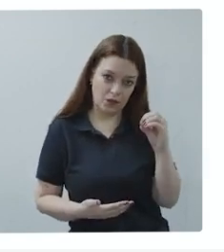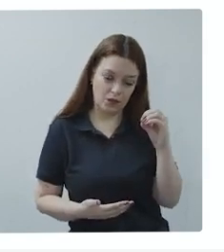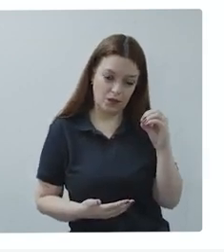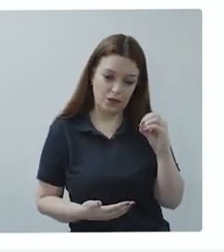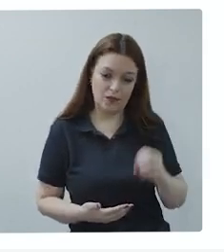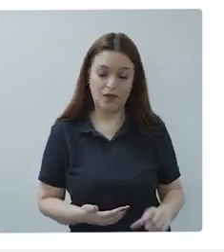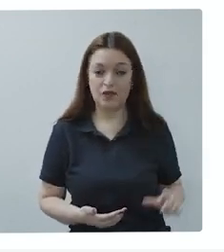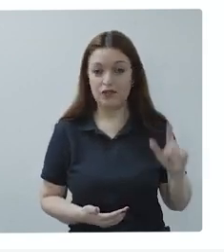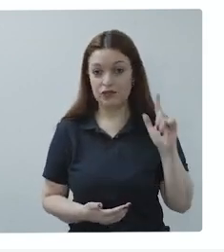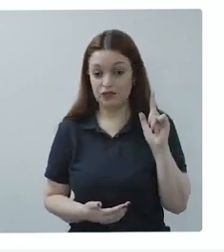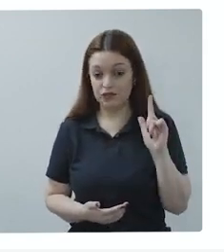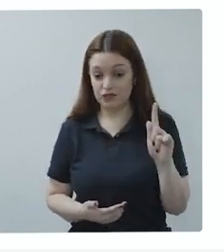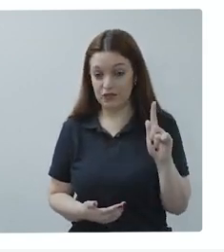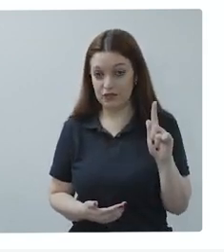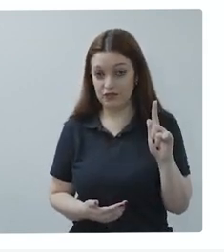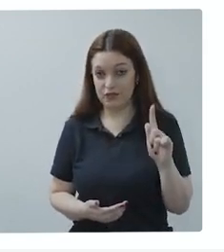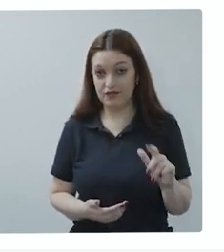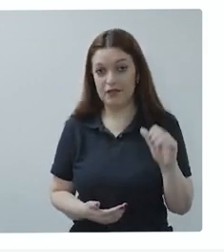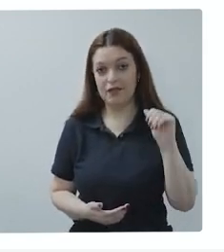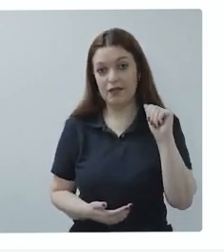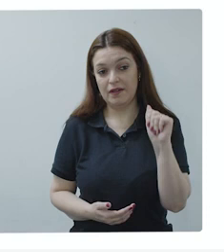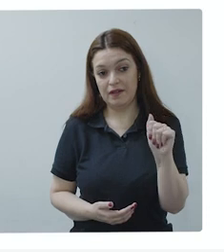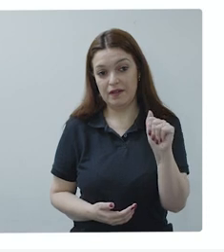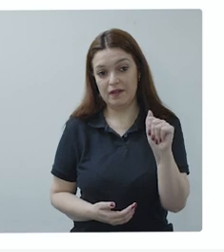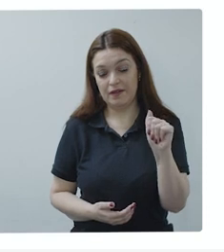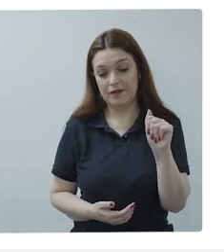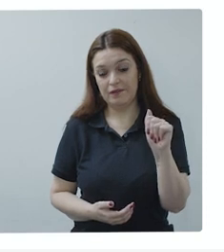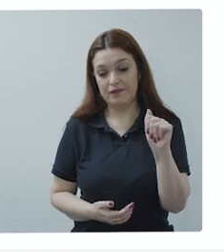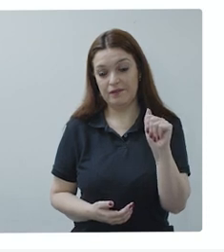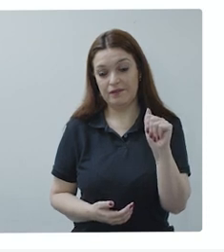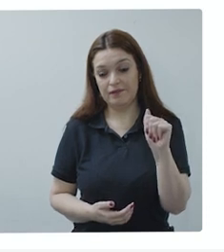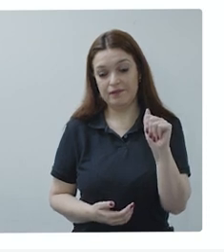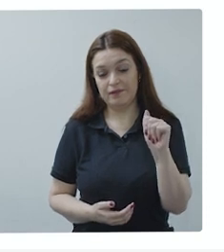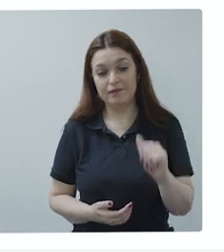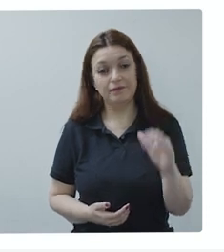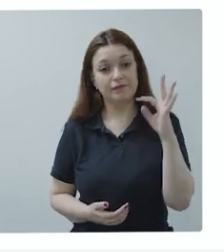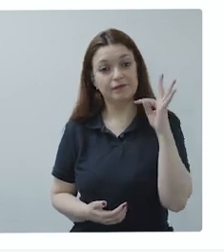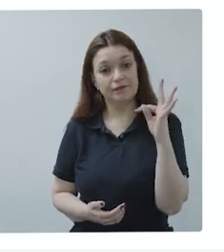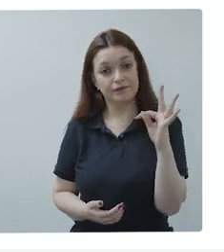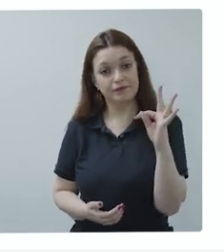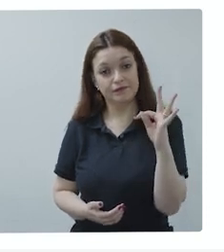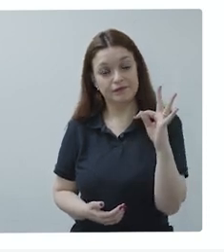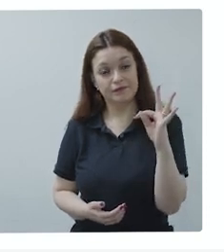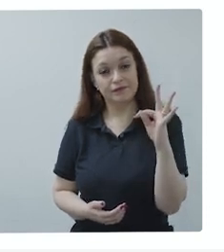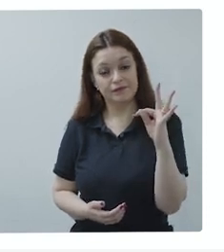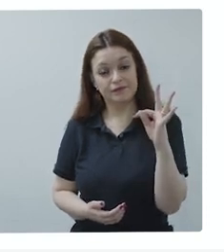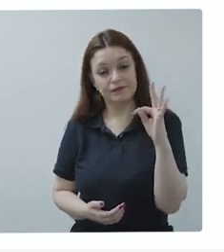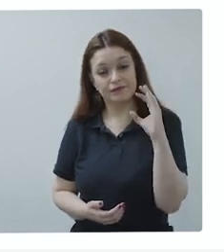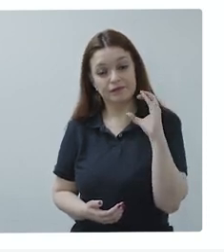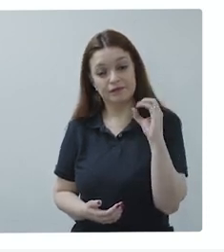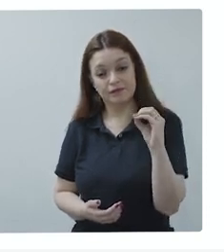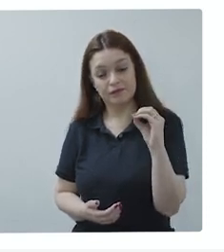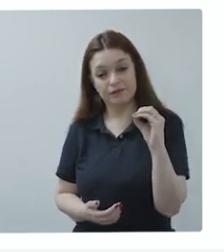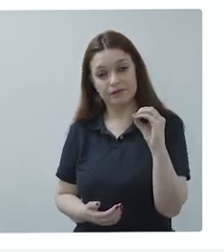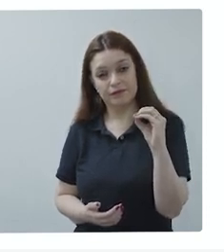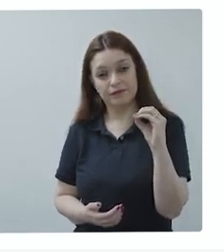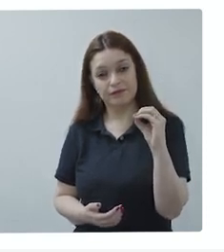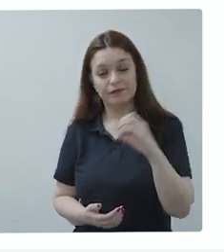G, a letra a letra T e a letra